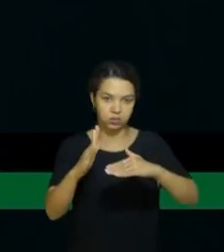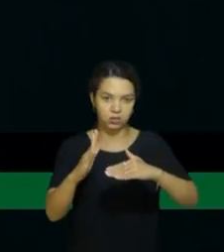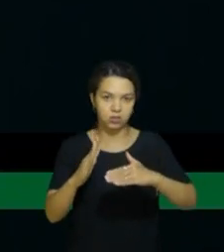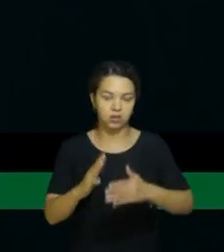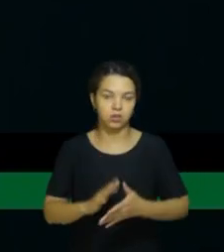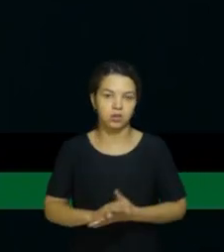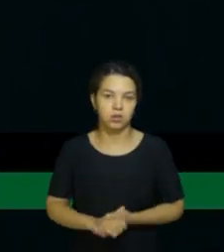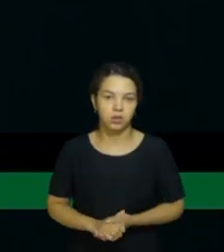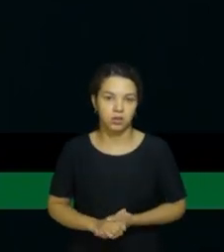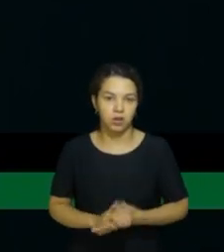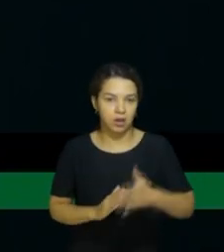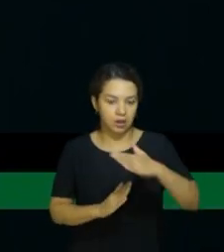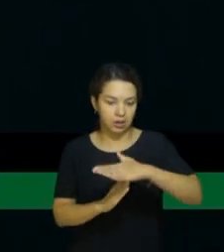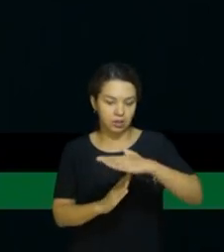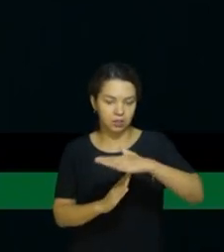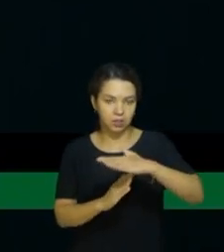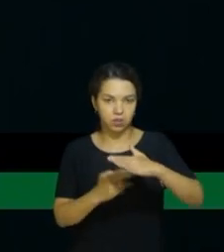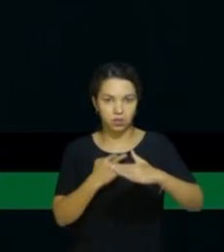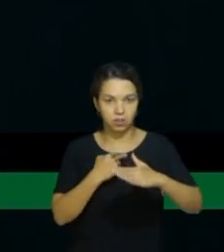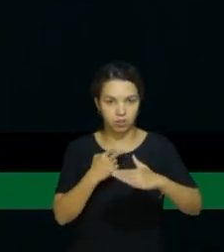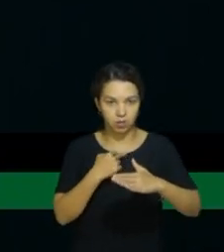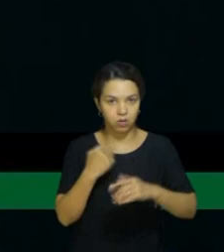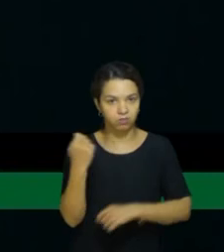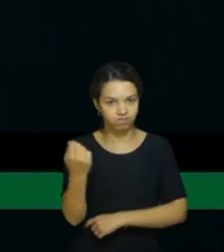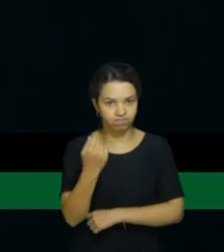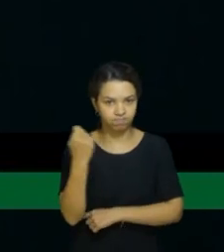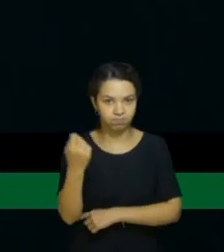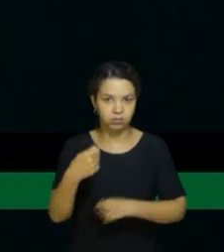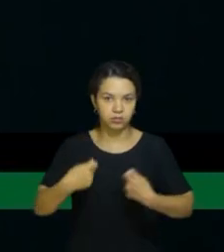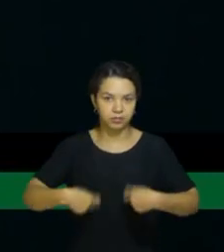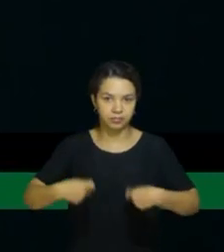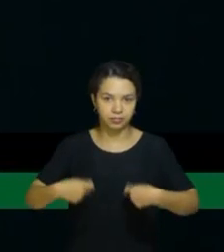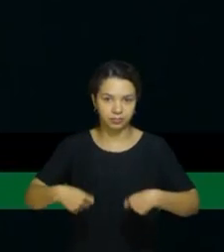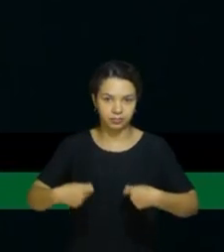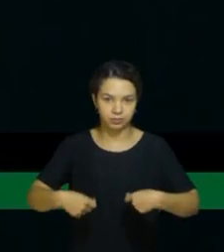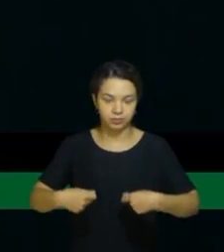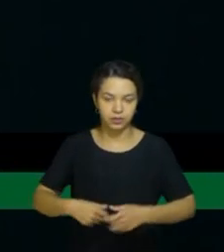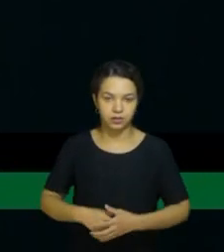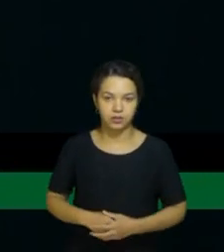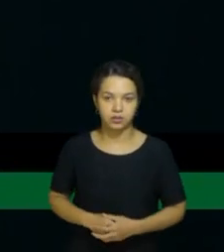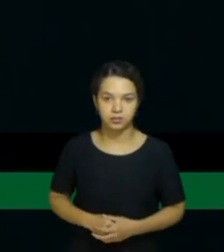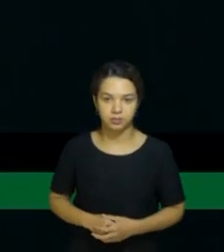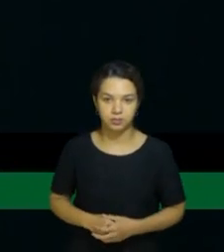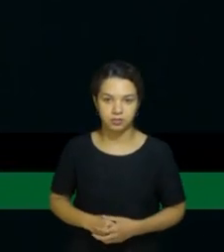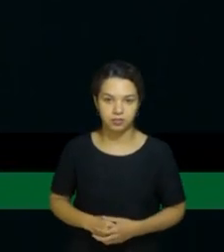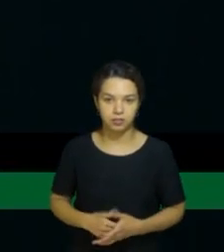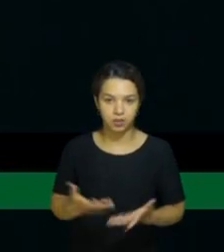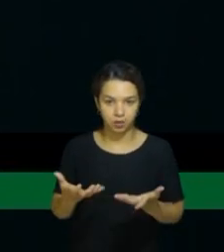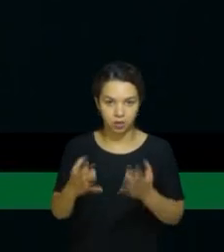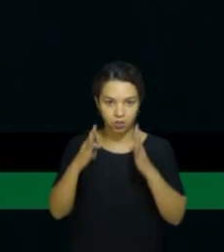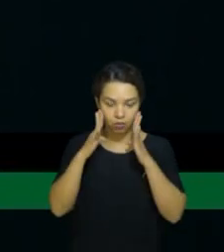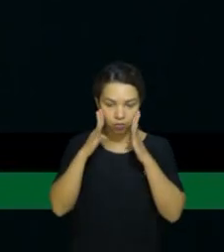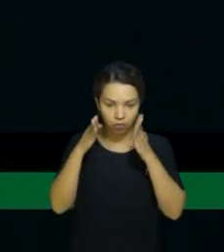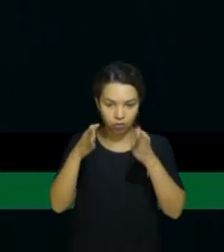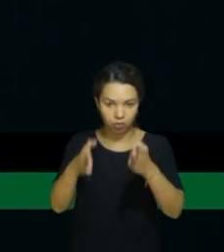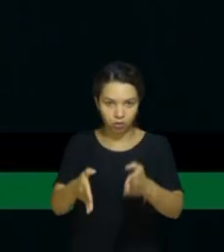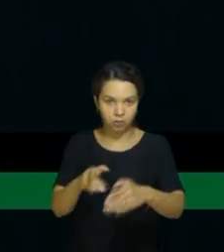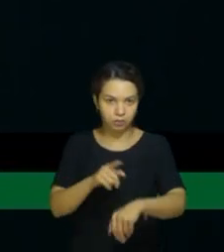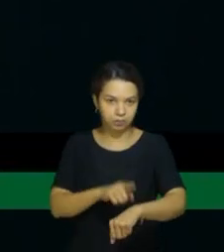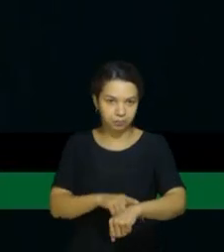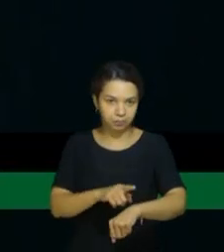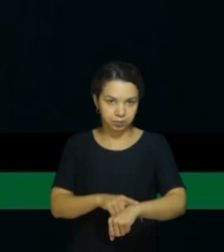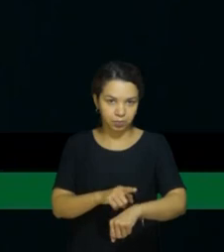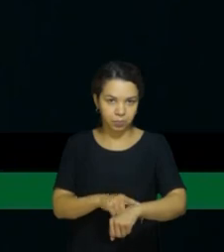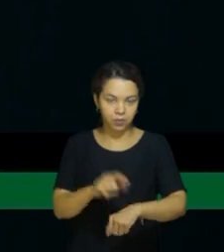é na necessidade que o Rio Grande precisa mas eu quero eh focar o meu tempo maior de 8